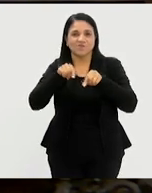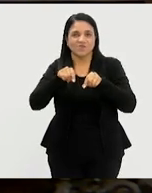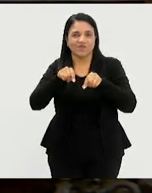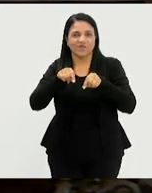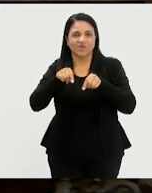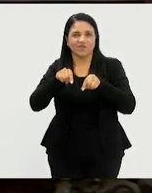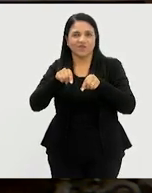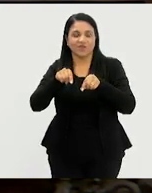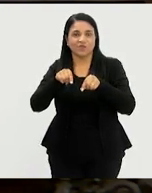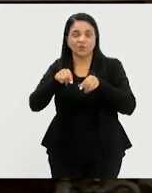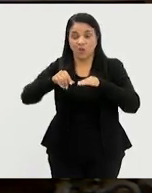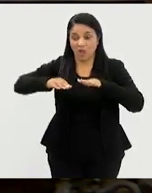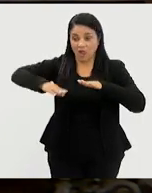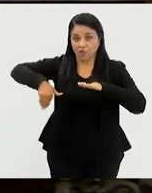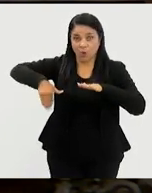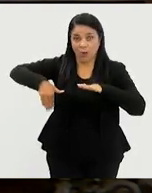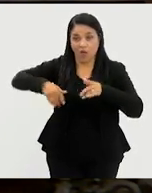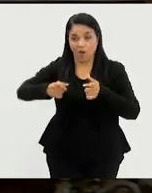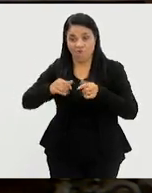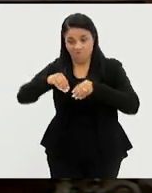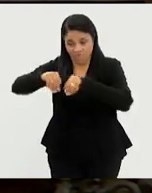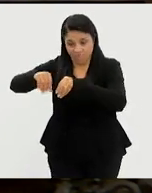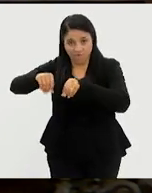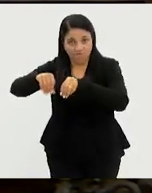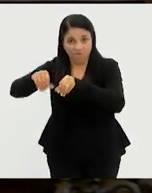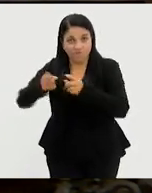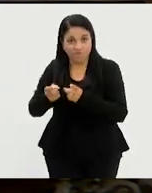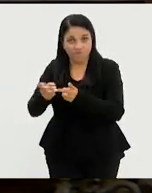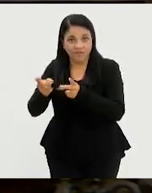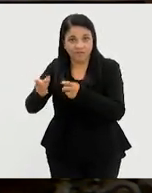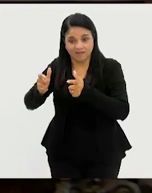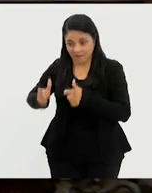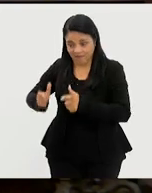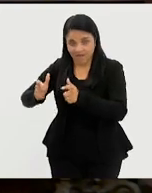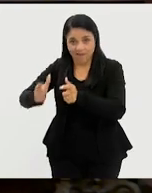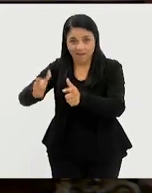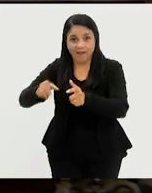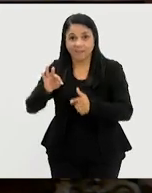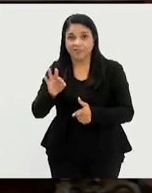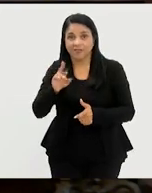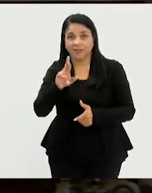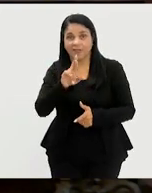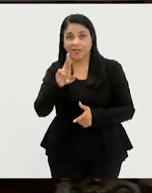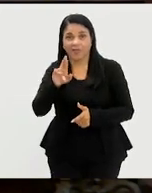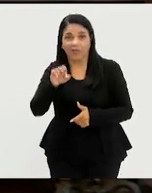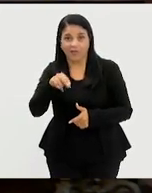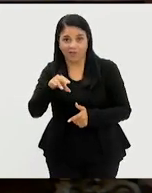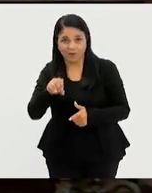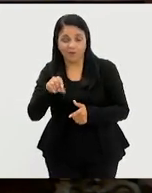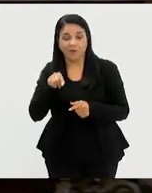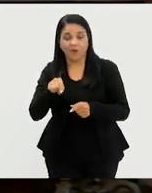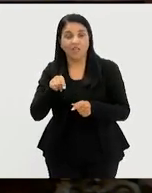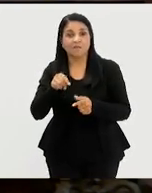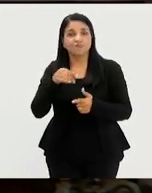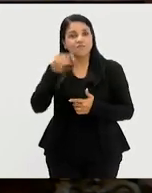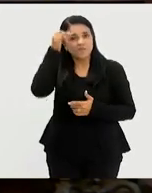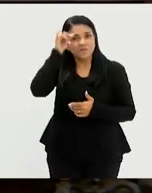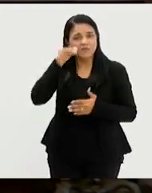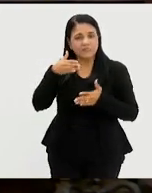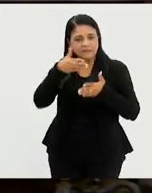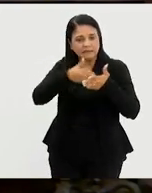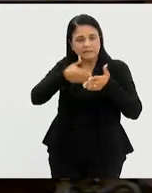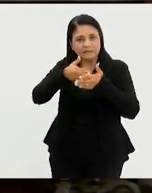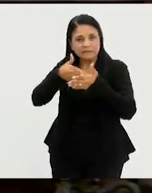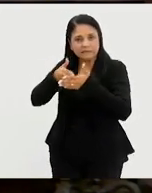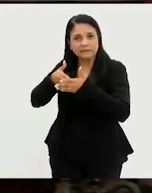nosso litoral se dá através da tentativa de asfixiar o seu modo de vida e às vezes até